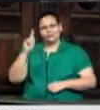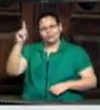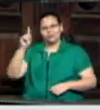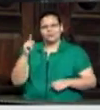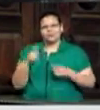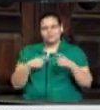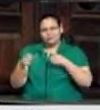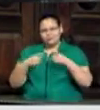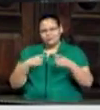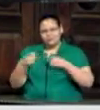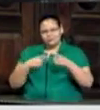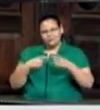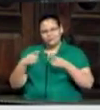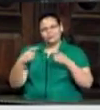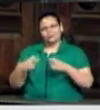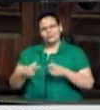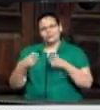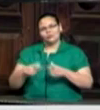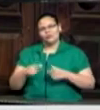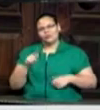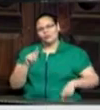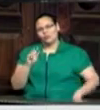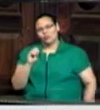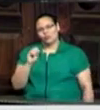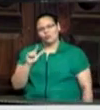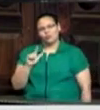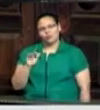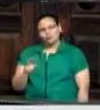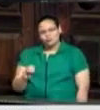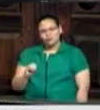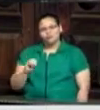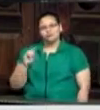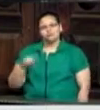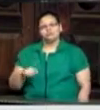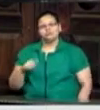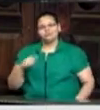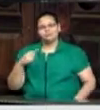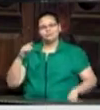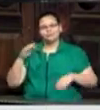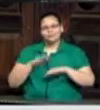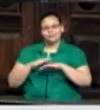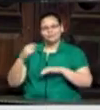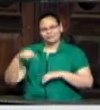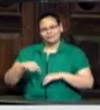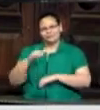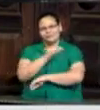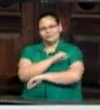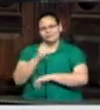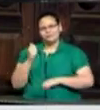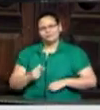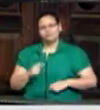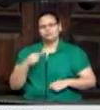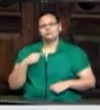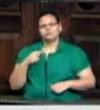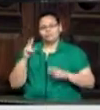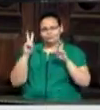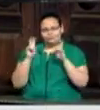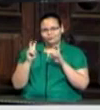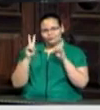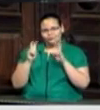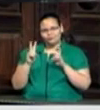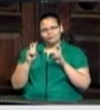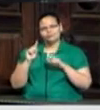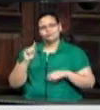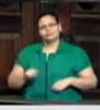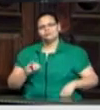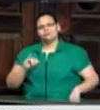do Kuwait. Então, por que eu estou trazendo esse tema? Primeiro, para resgatar aqui